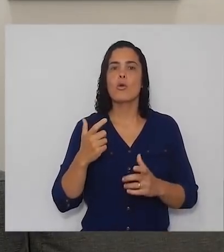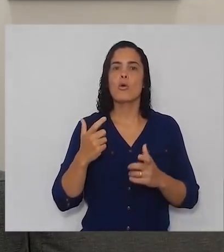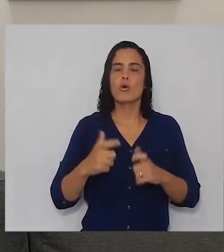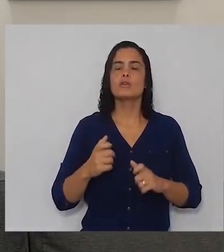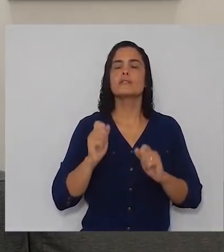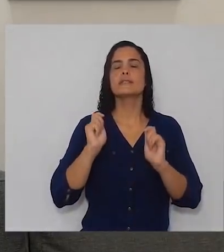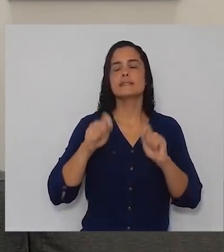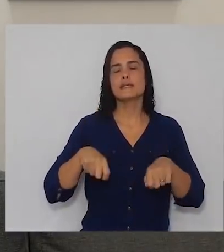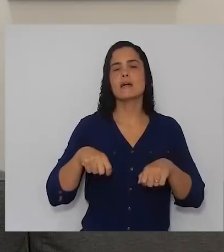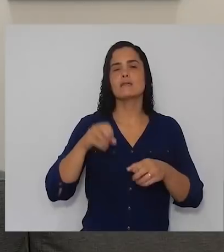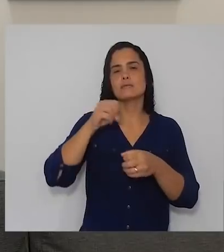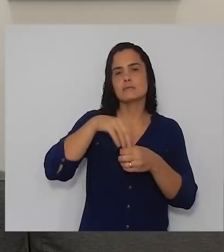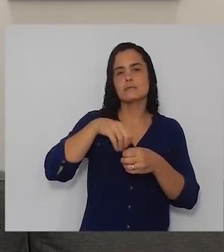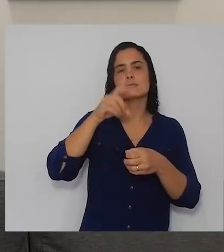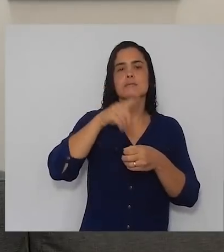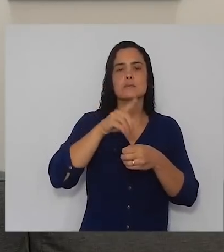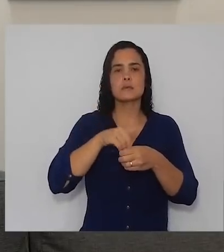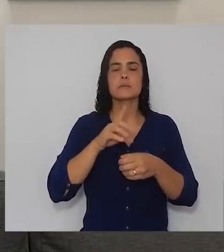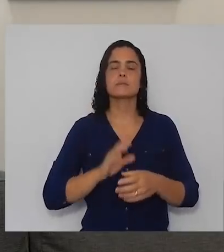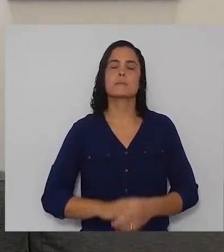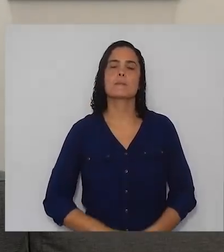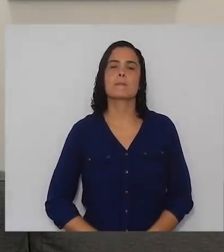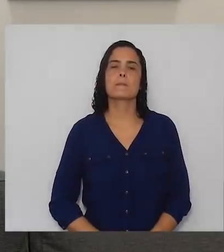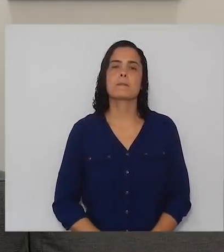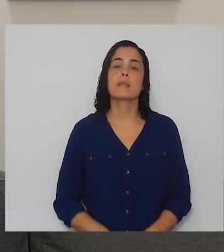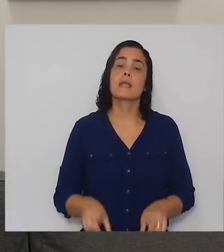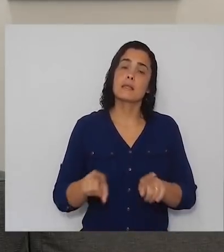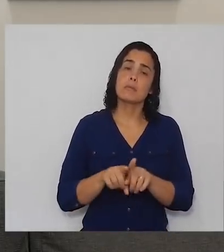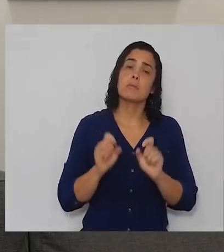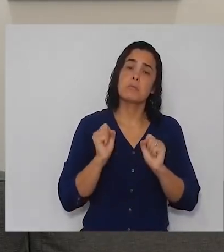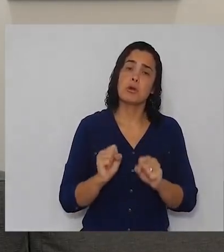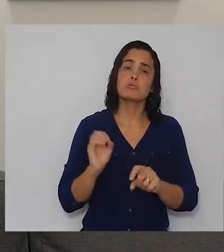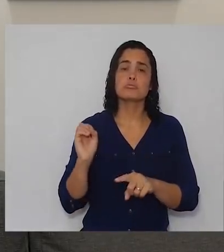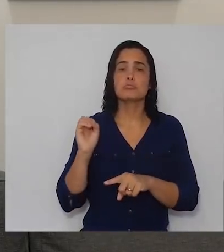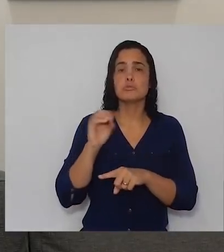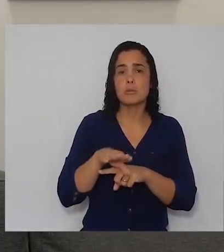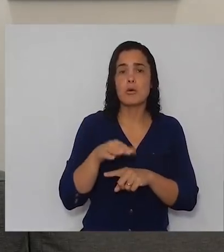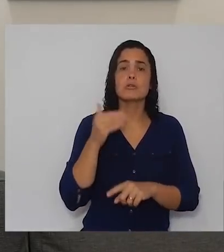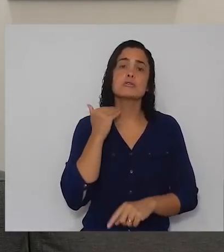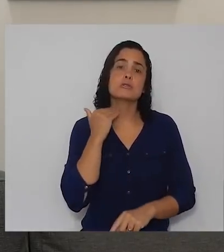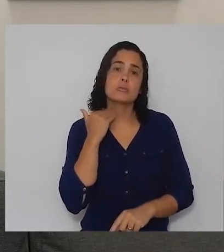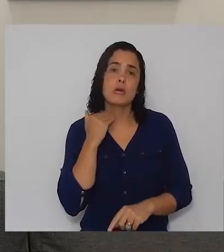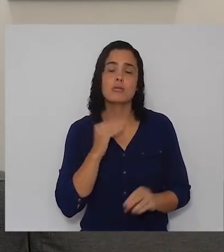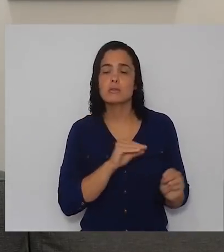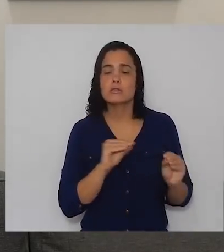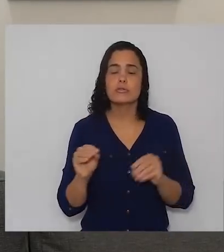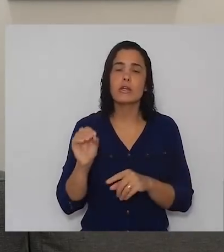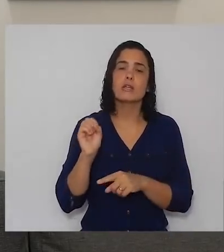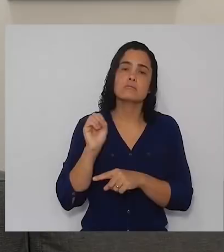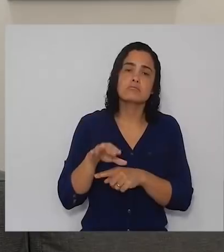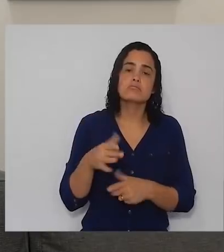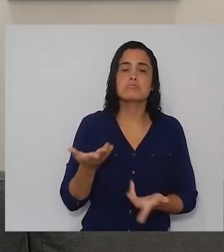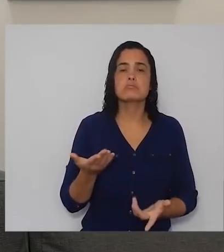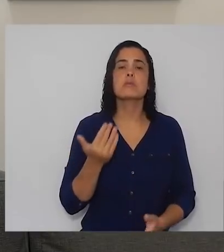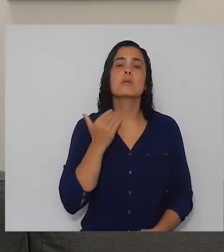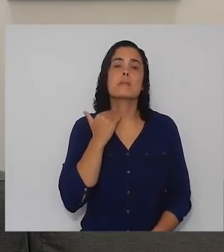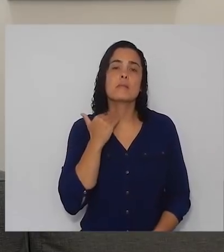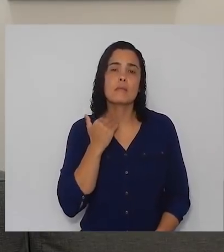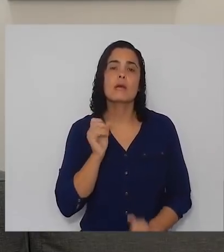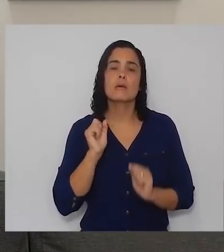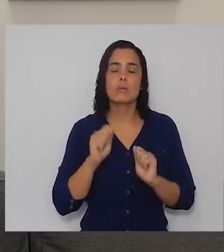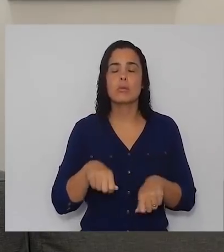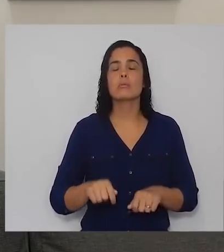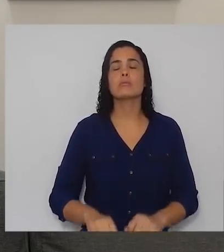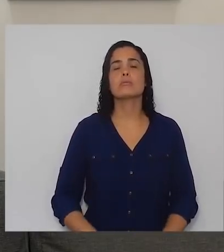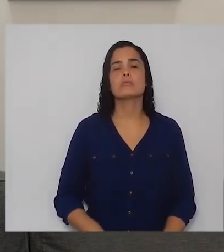de crédito, o que for mais conveniente. E também temos as opções das nossas contas bancárias onde você pode fazer a sua transferência, o seu